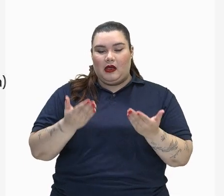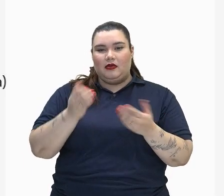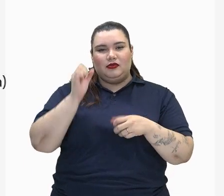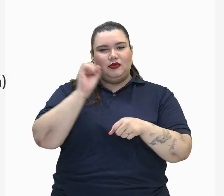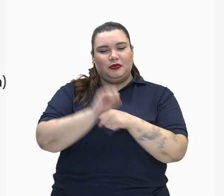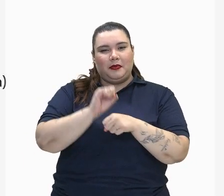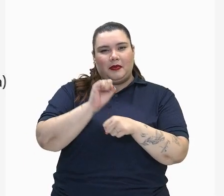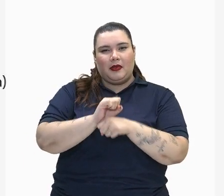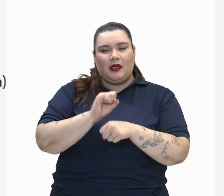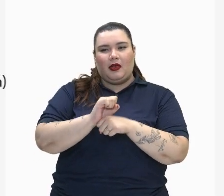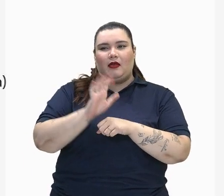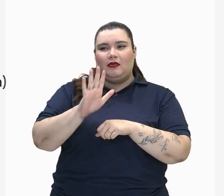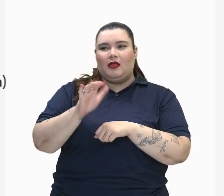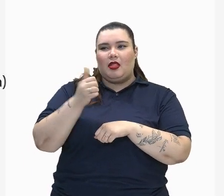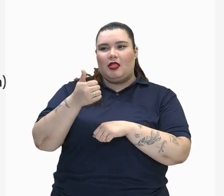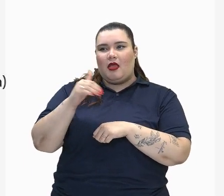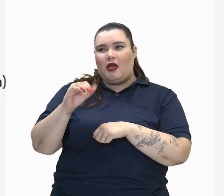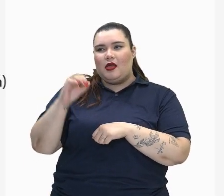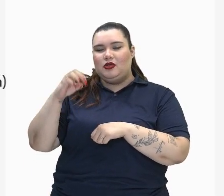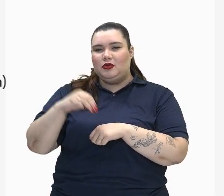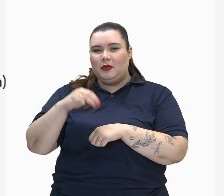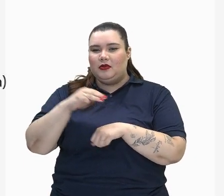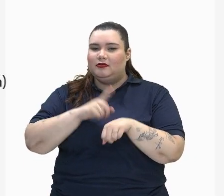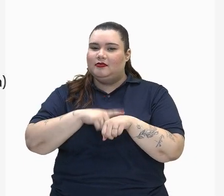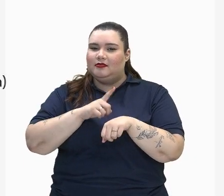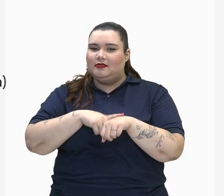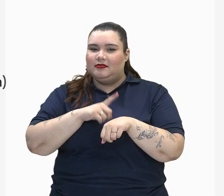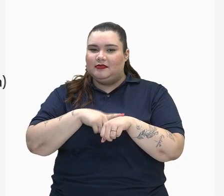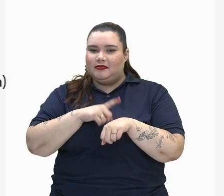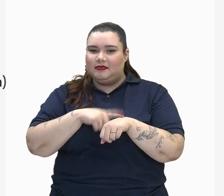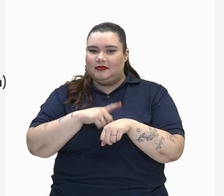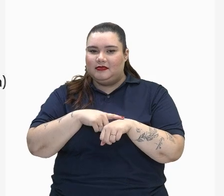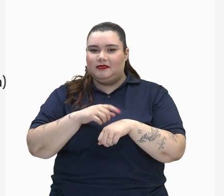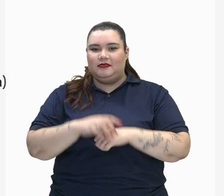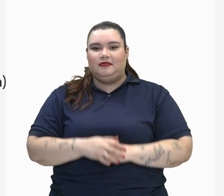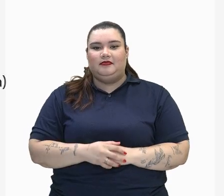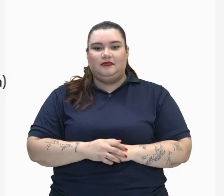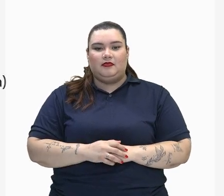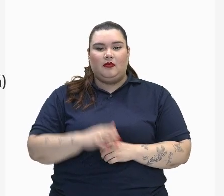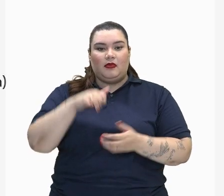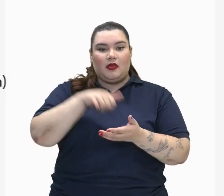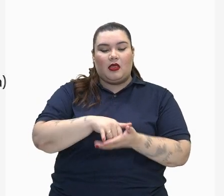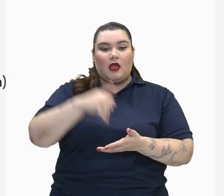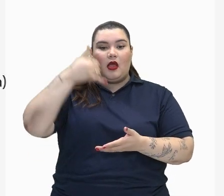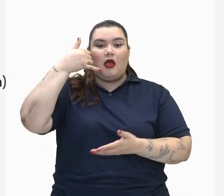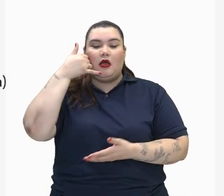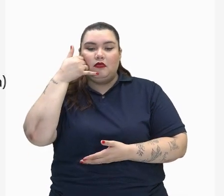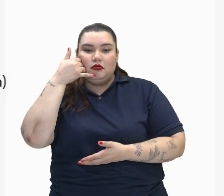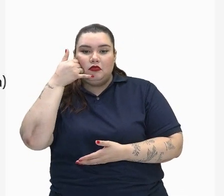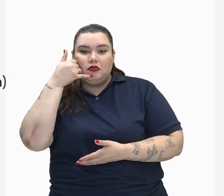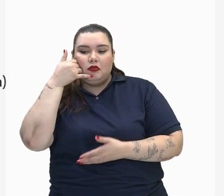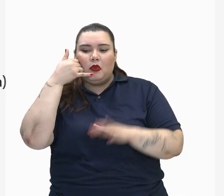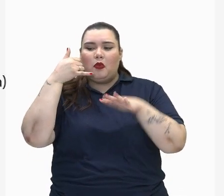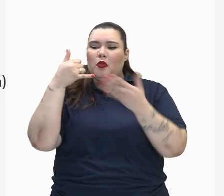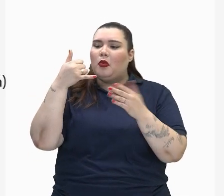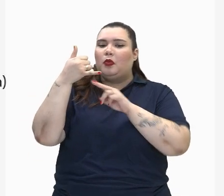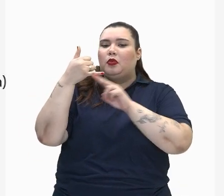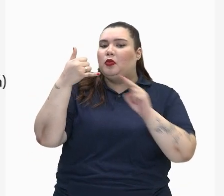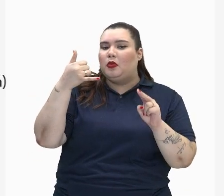espere passar mais 10 minutos, faça nova ligação. Alô, quem